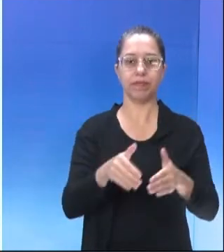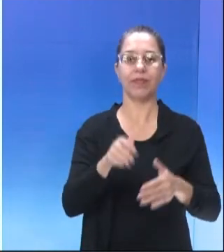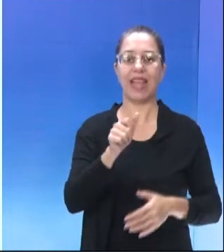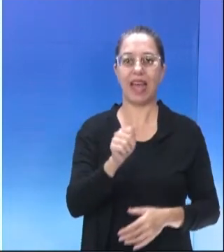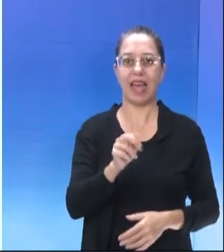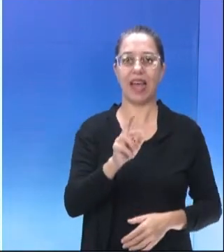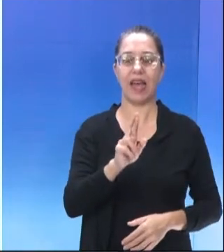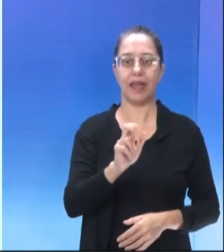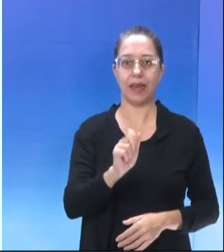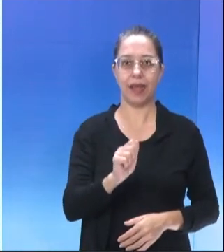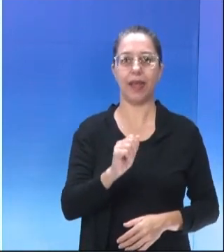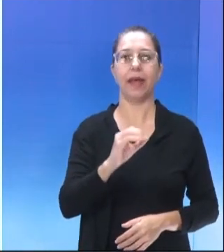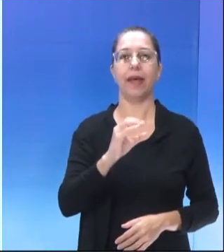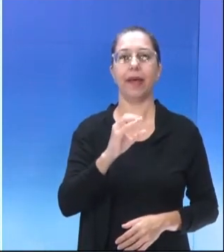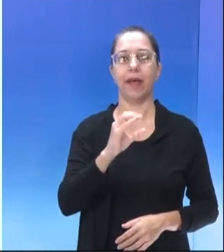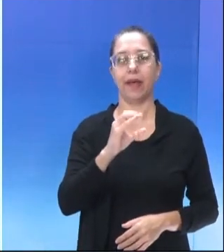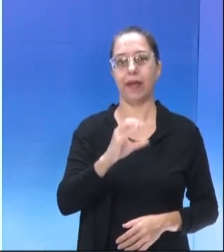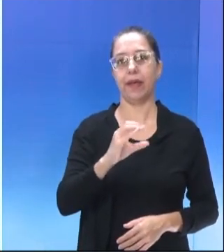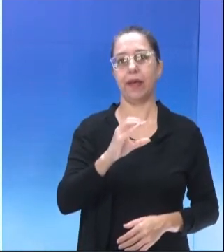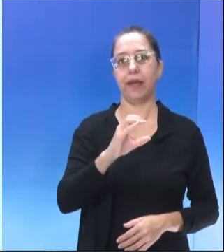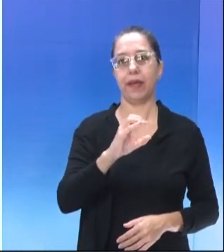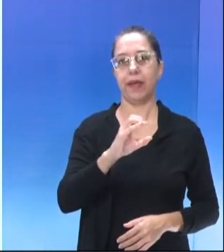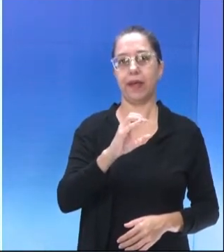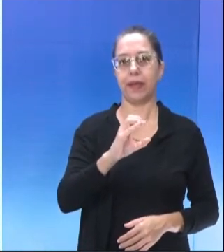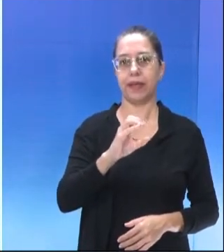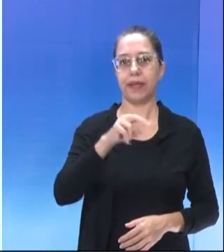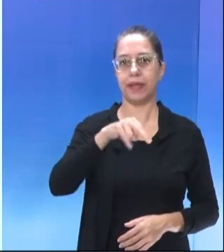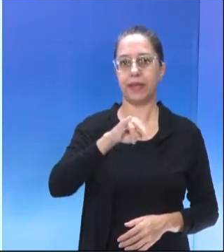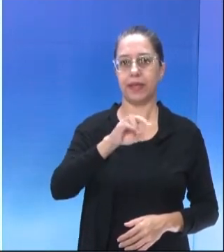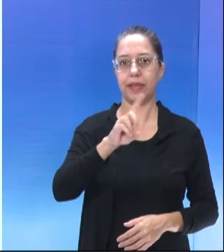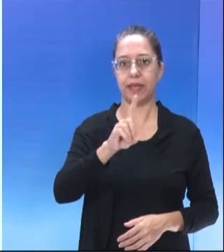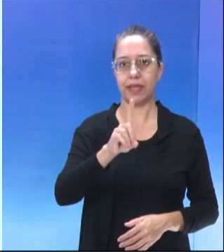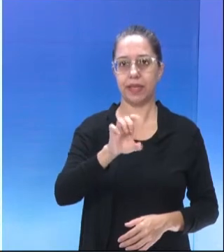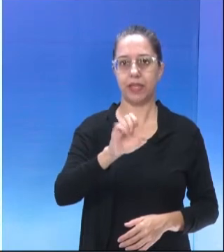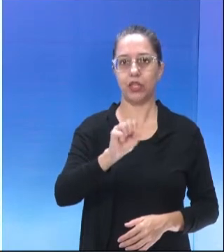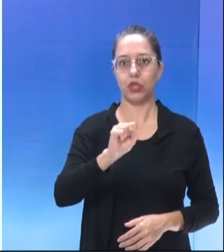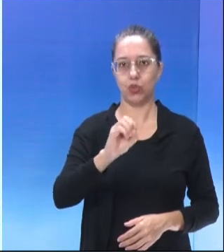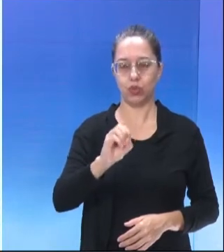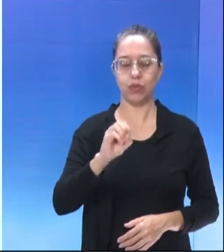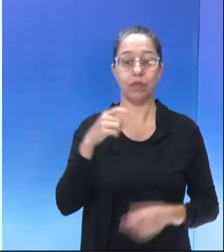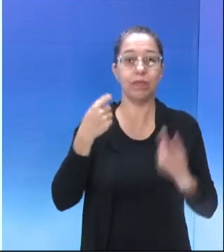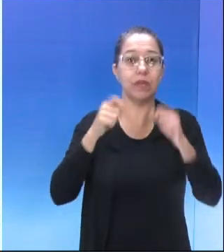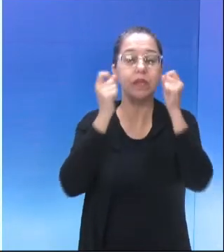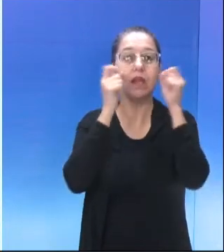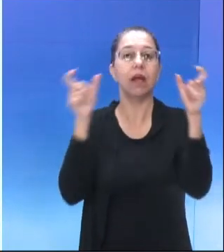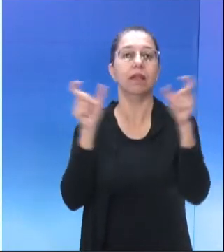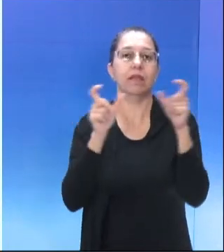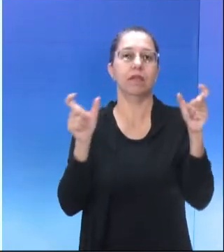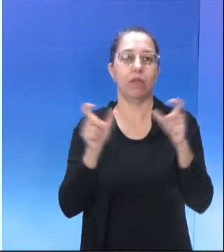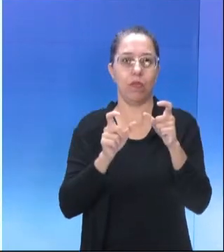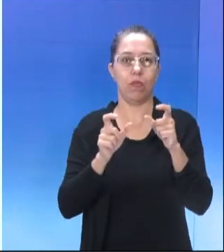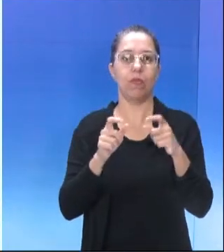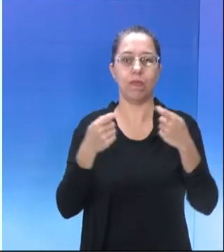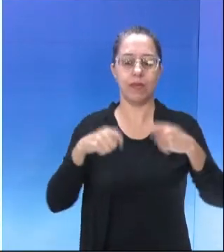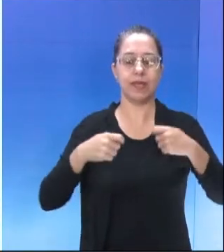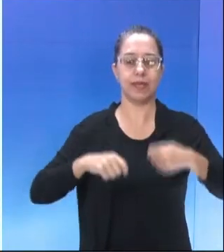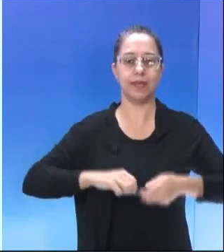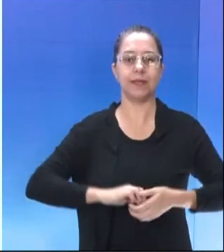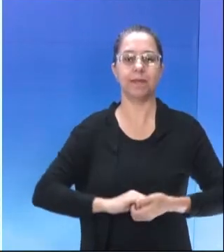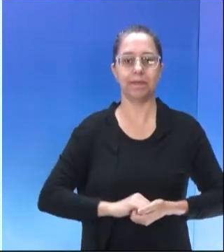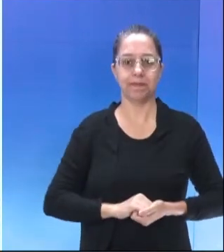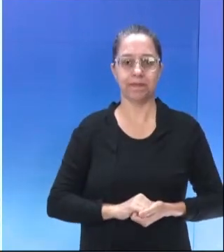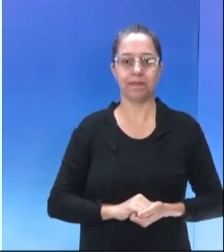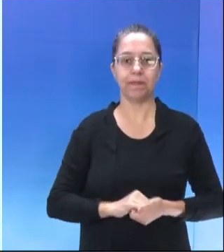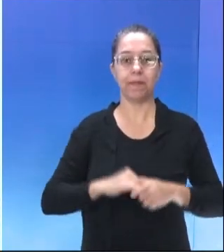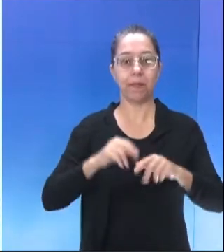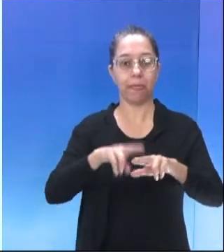tá certo? Aracnídeos. Então a gente precisa ficar muito atento a essa questão.